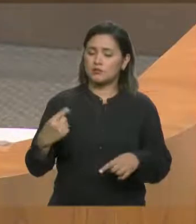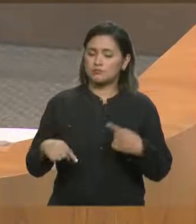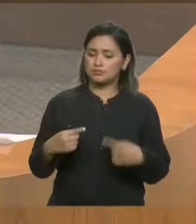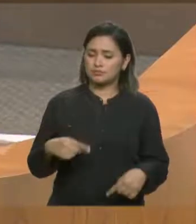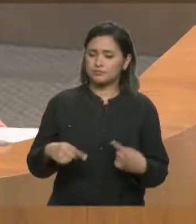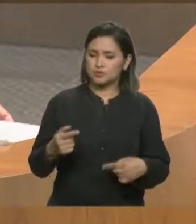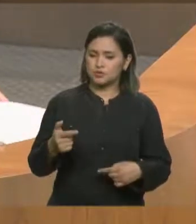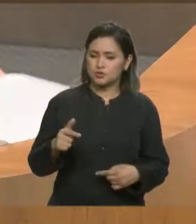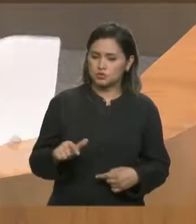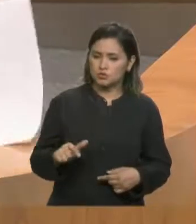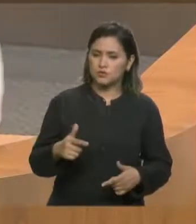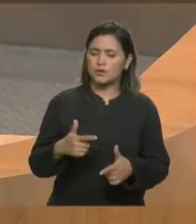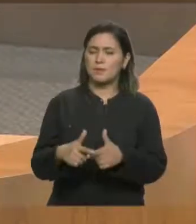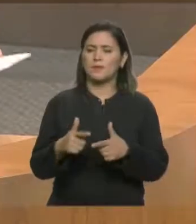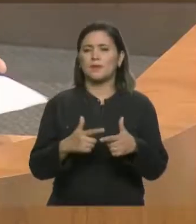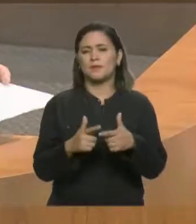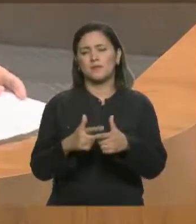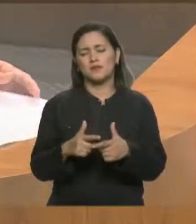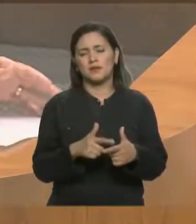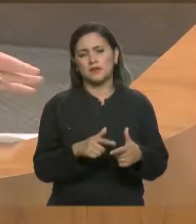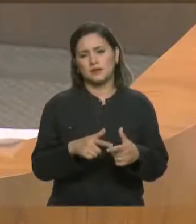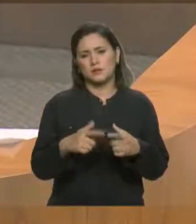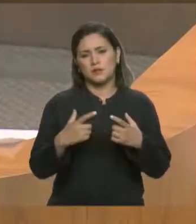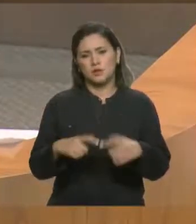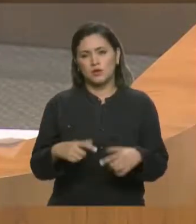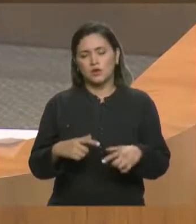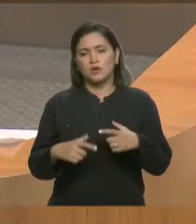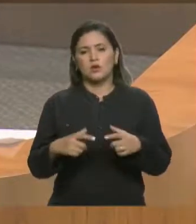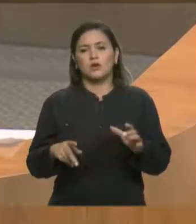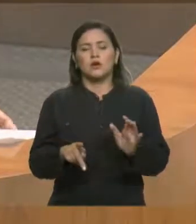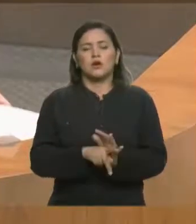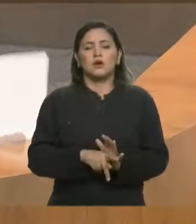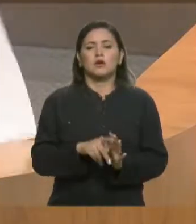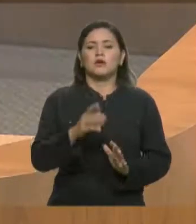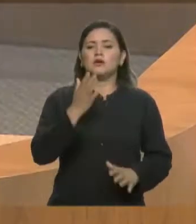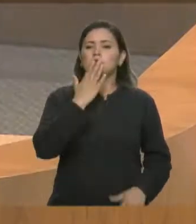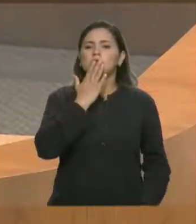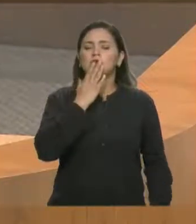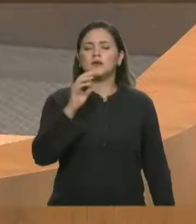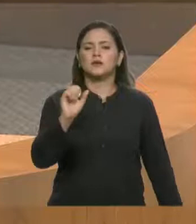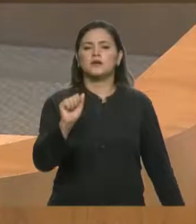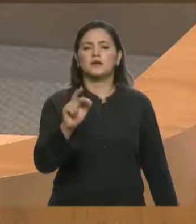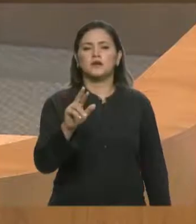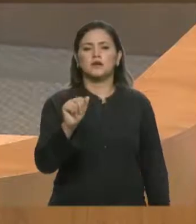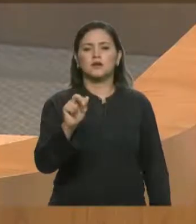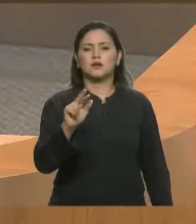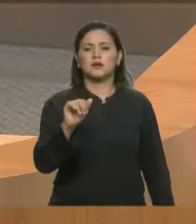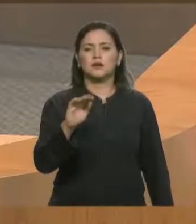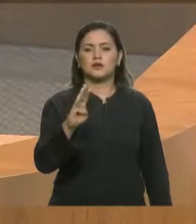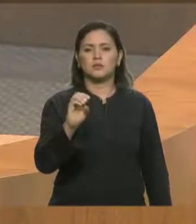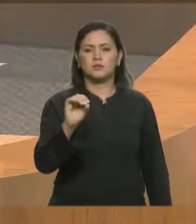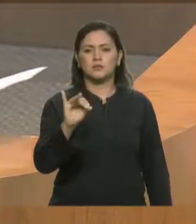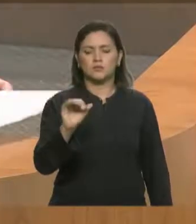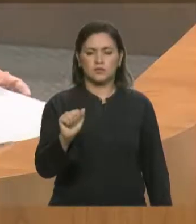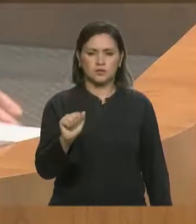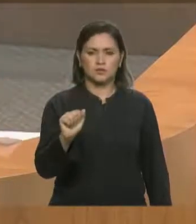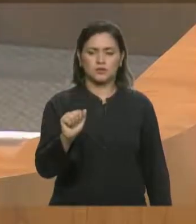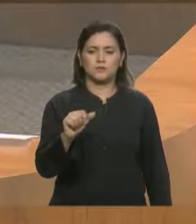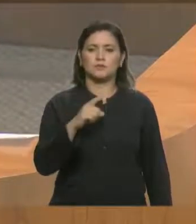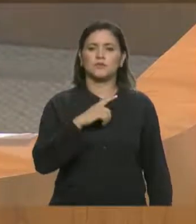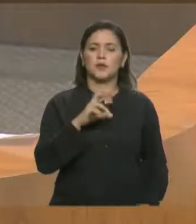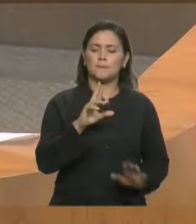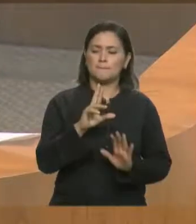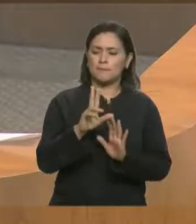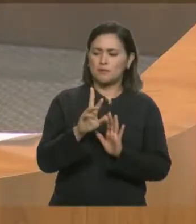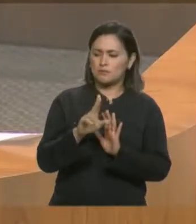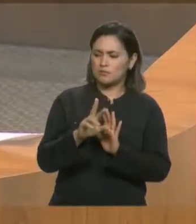tratar dessa situação da terra indígena Araribóia. Nós temos vários